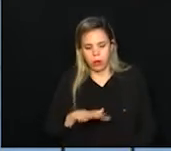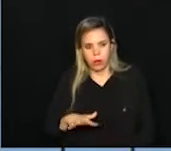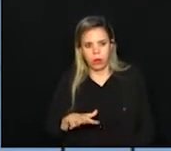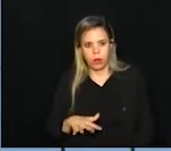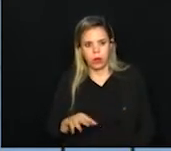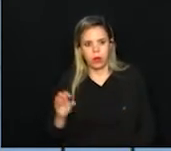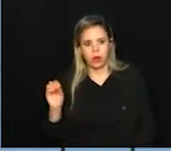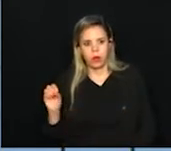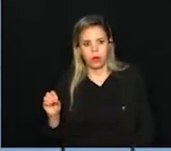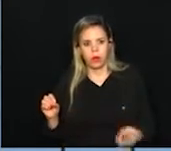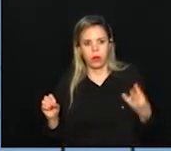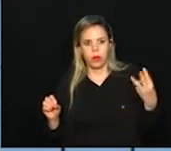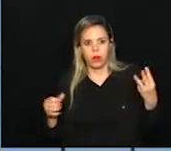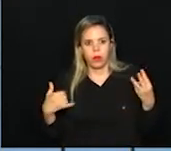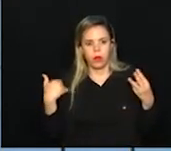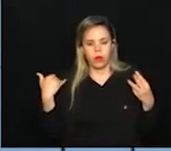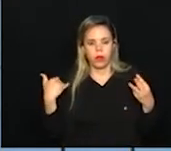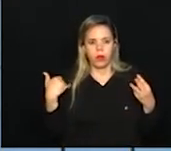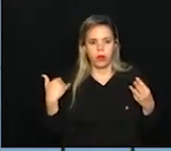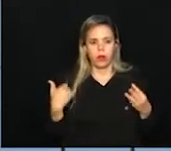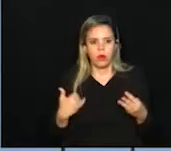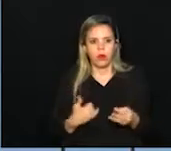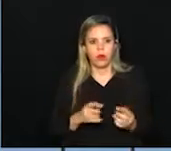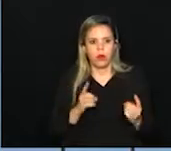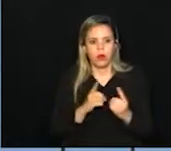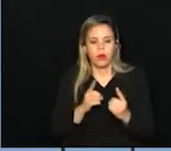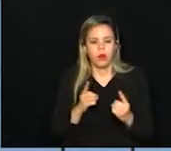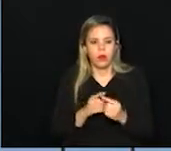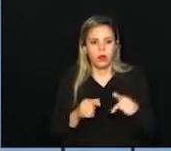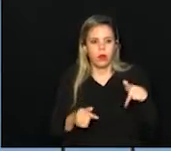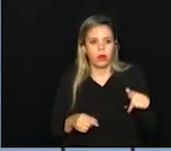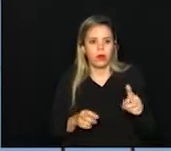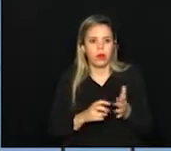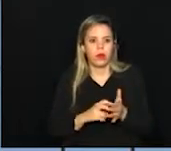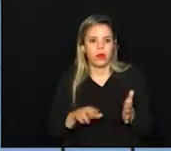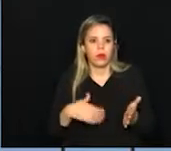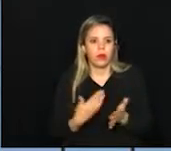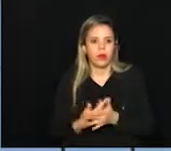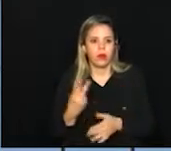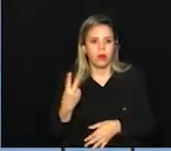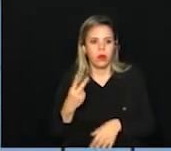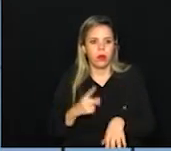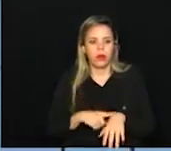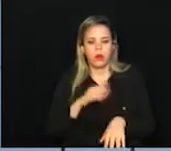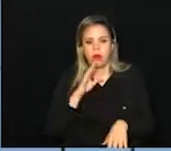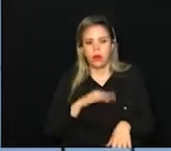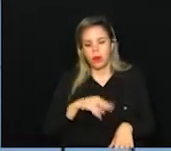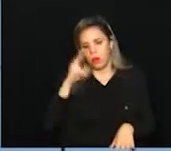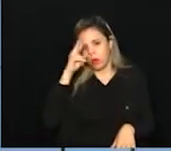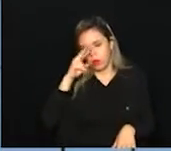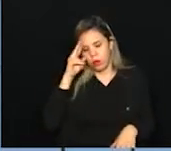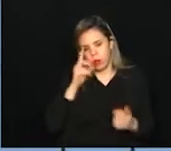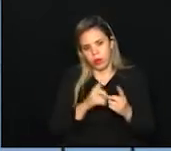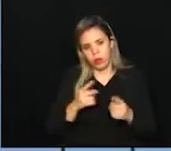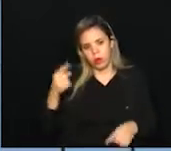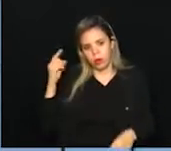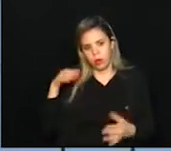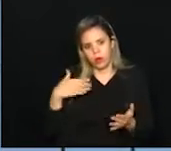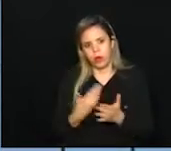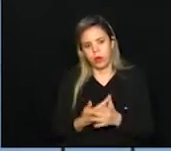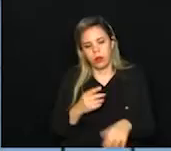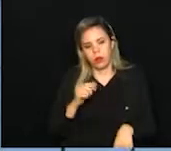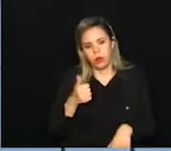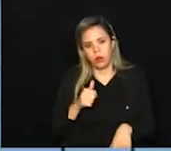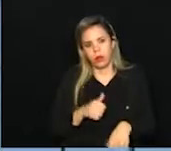entre 0 e 3 anos, passam a atender das 7 da manhã às 2 da tarde. Lembrando que estava atendendo até por volta